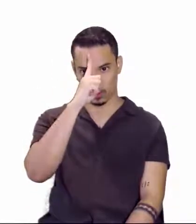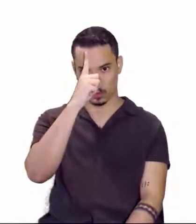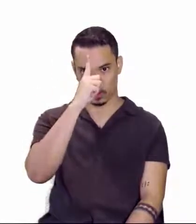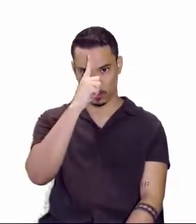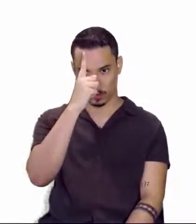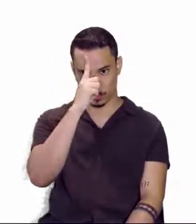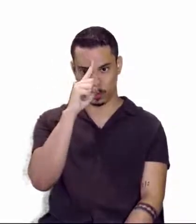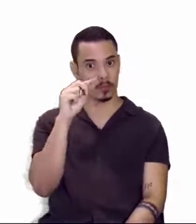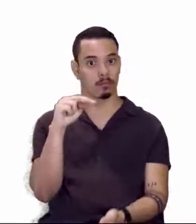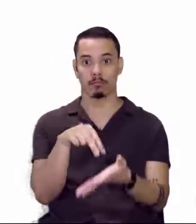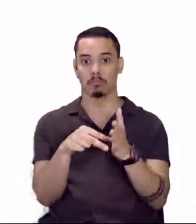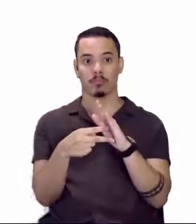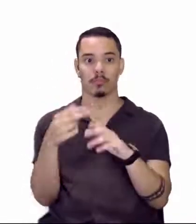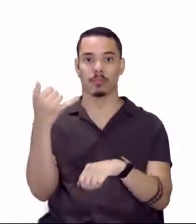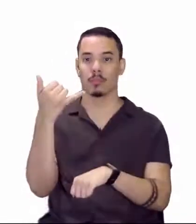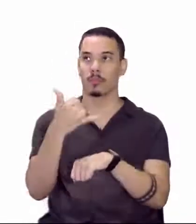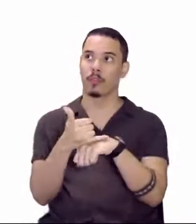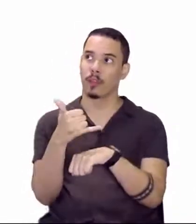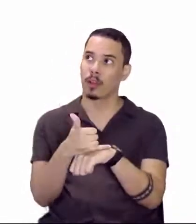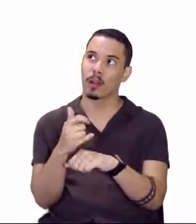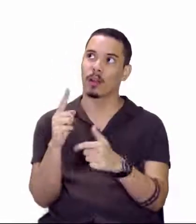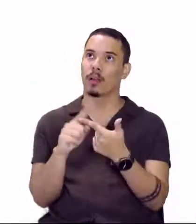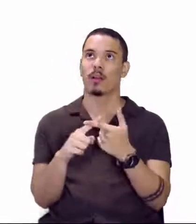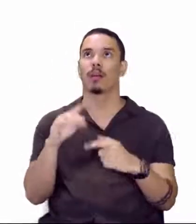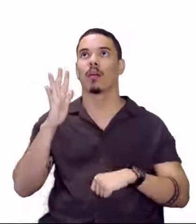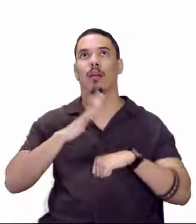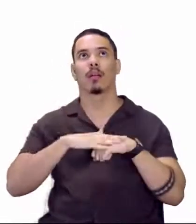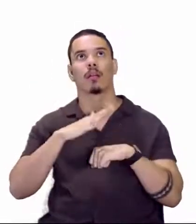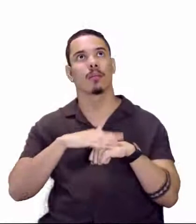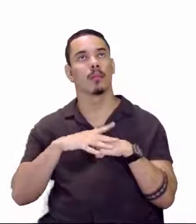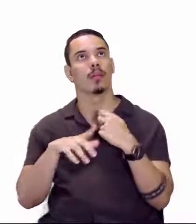metais. Ferro, alumínio,